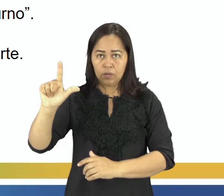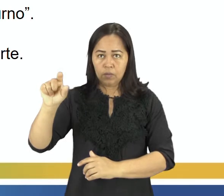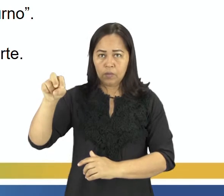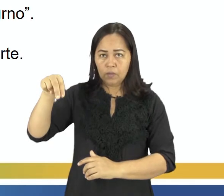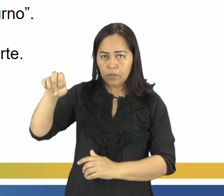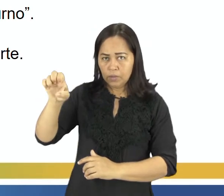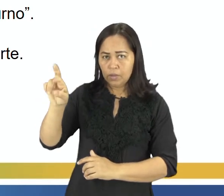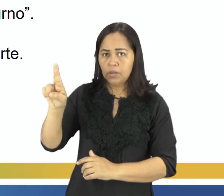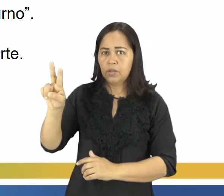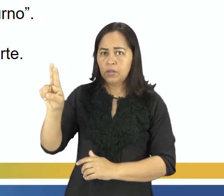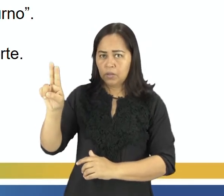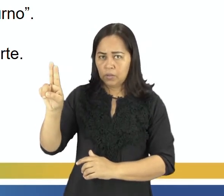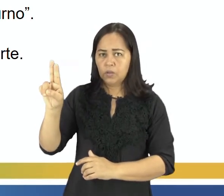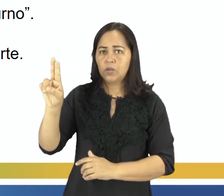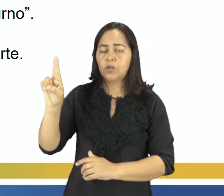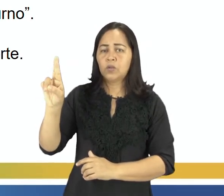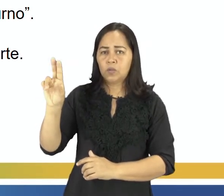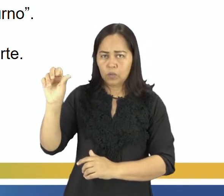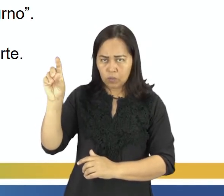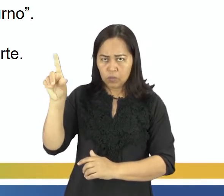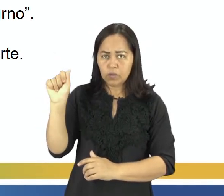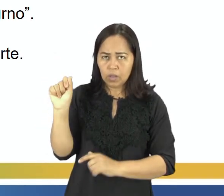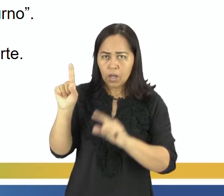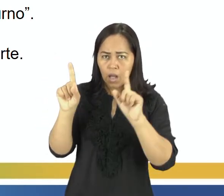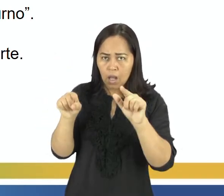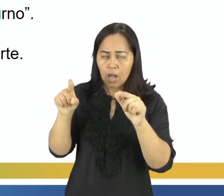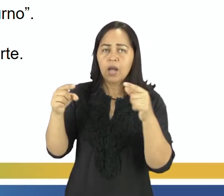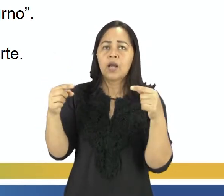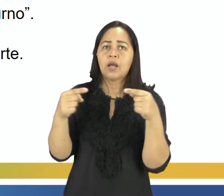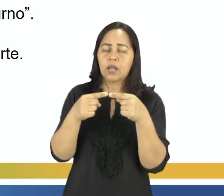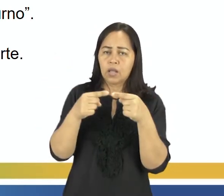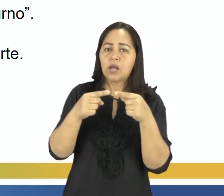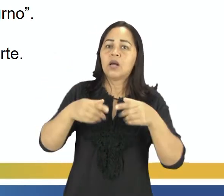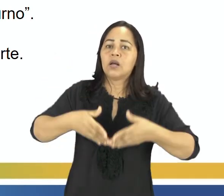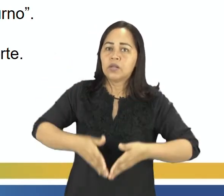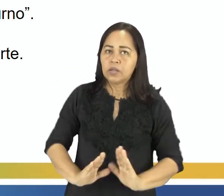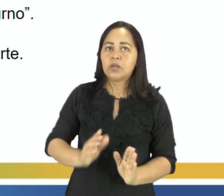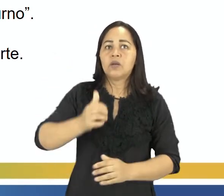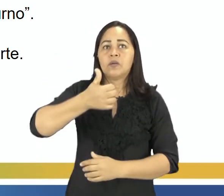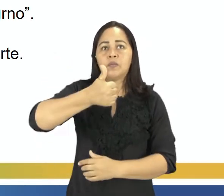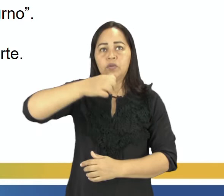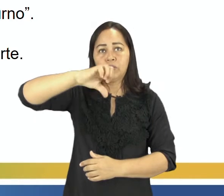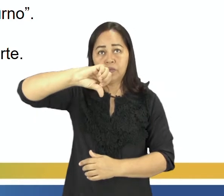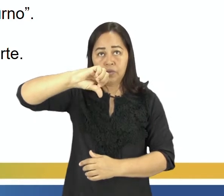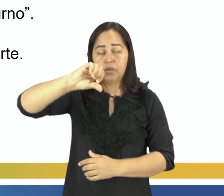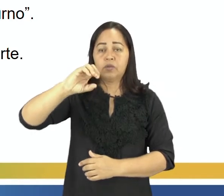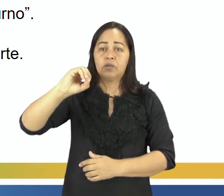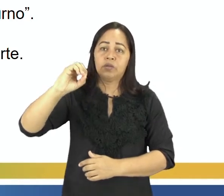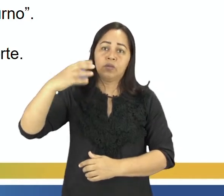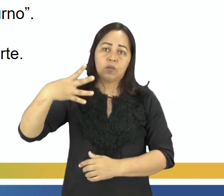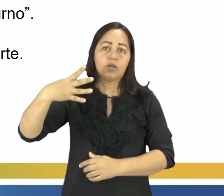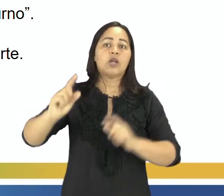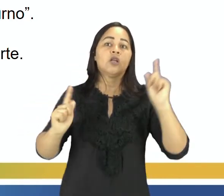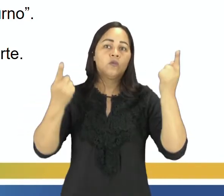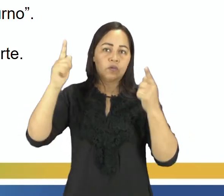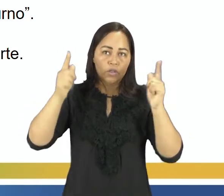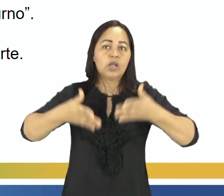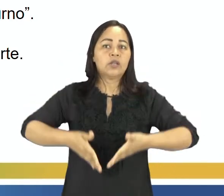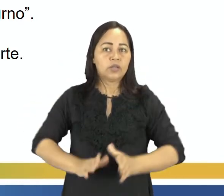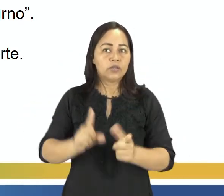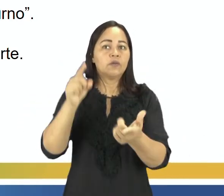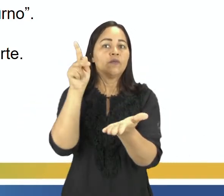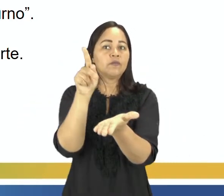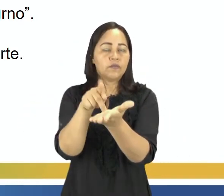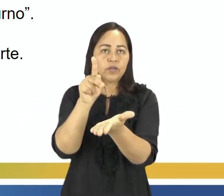1904. Verdadeiro, nasceu na cidade de Parral, no Chile. Se trata de um poeta chileno. Letra B, a